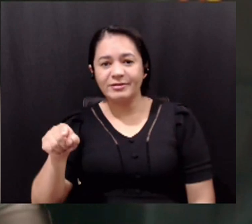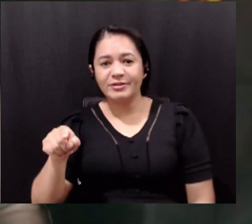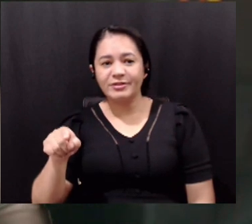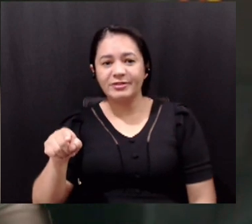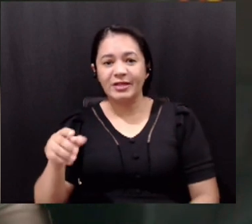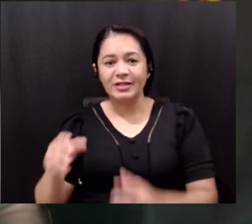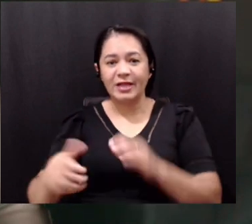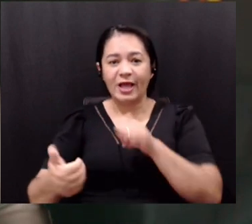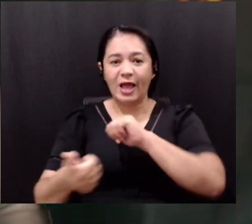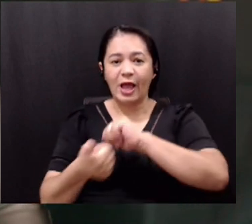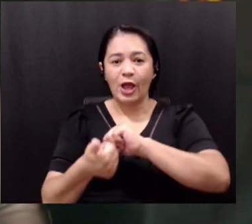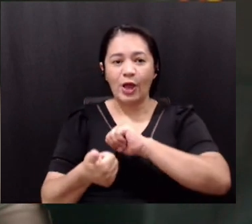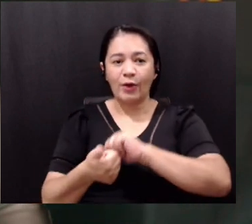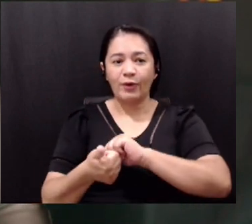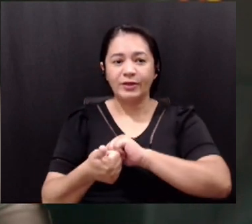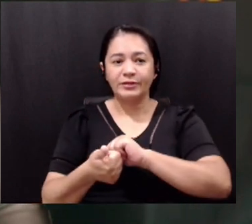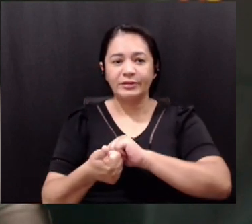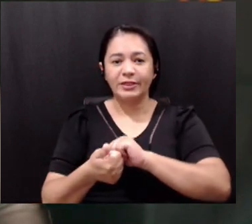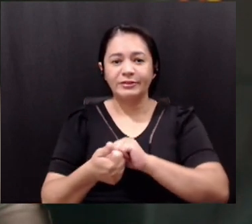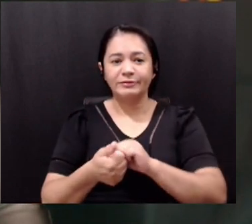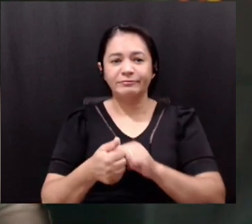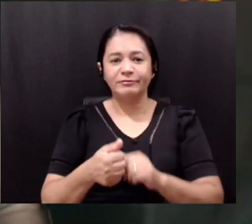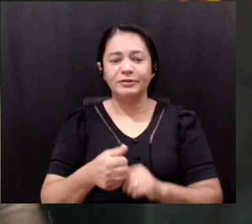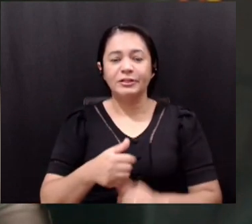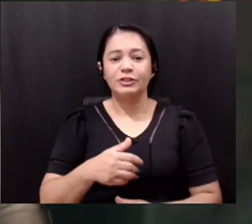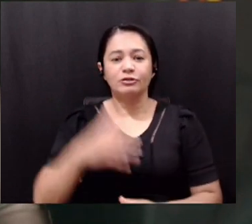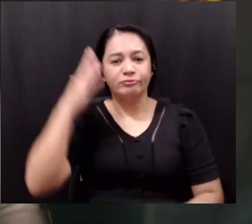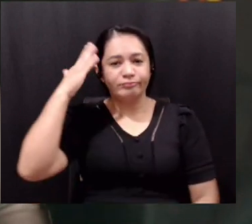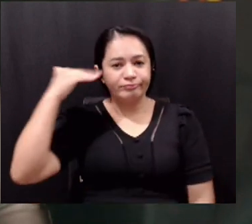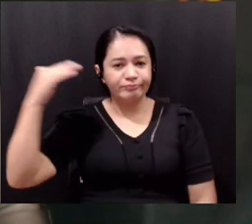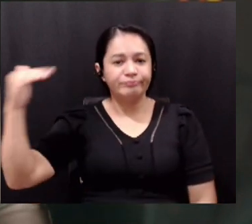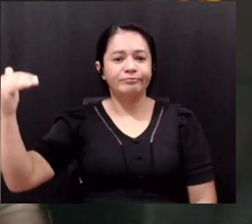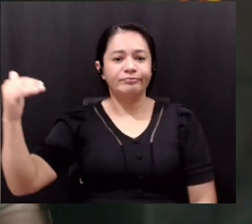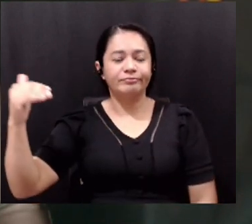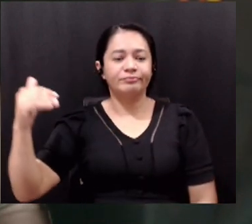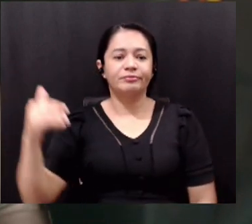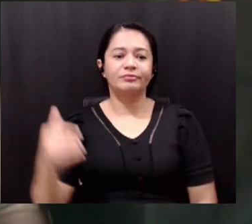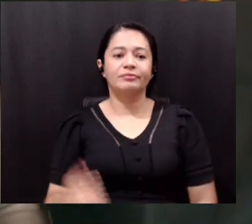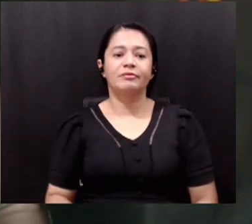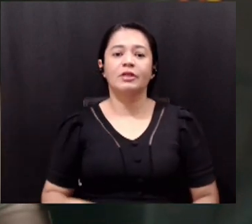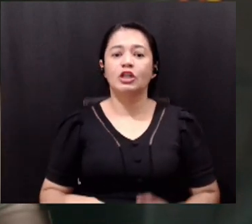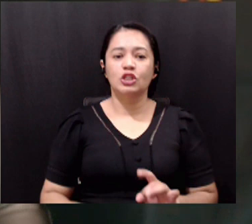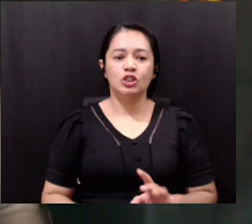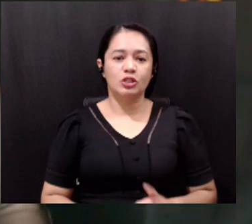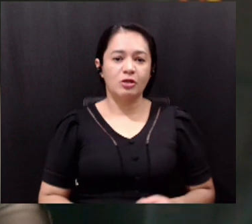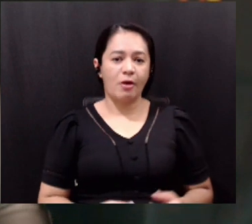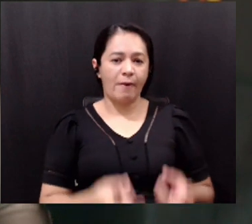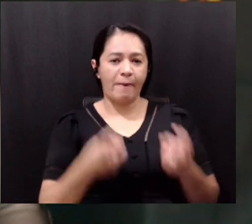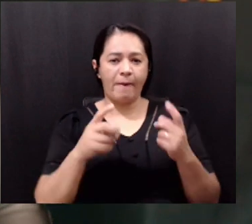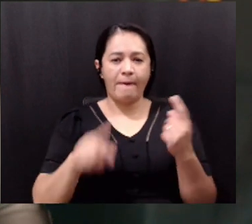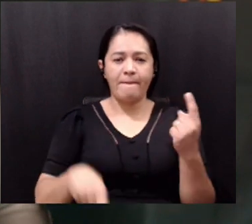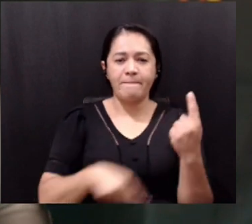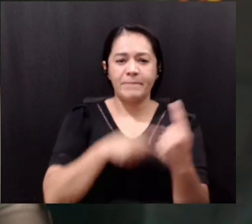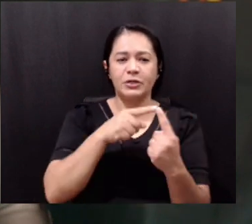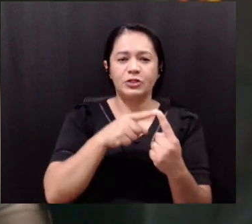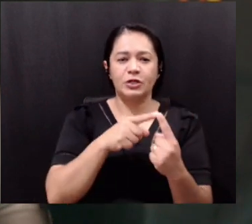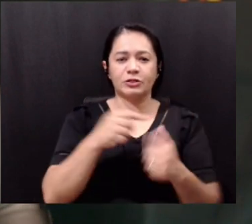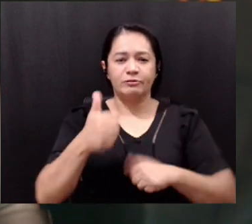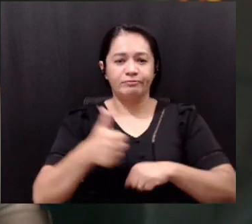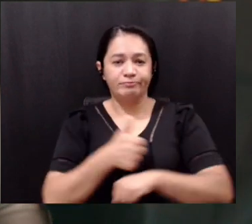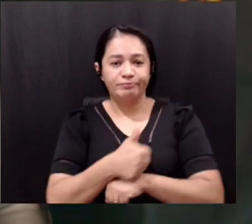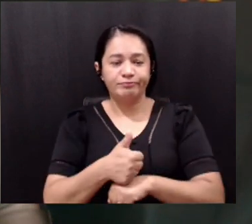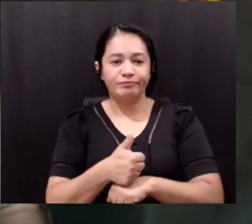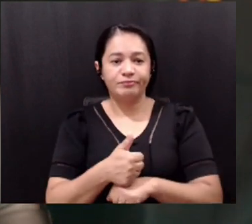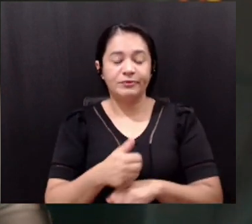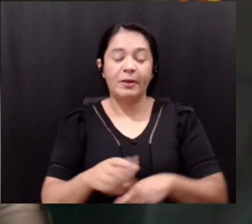vida como um indicador de sucesso, em vez de apenas o alcance de metas profissionais. Em